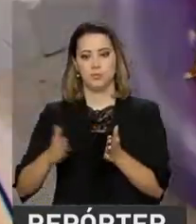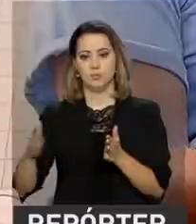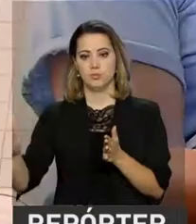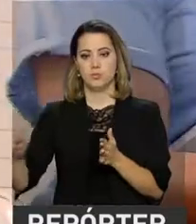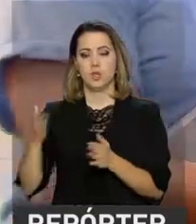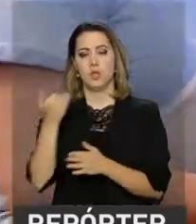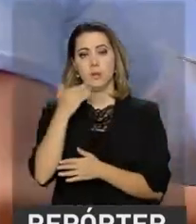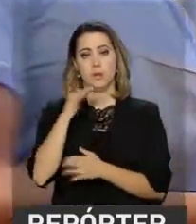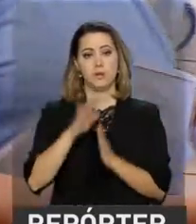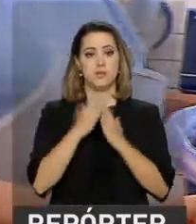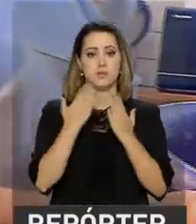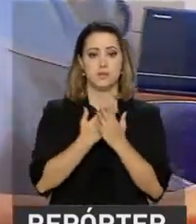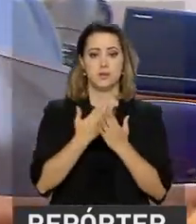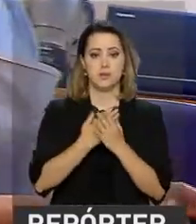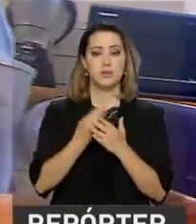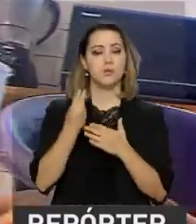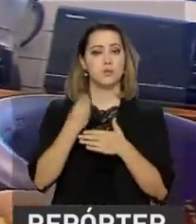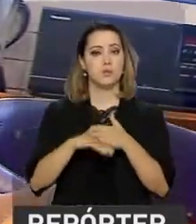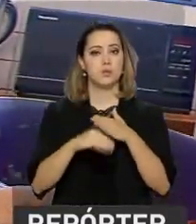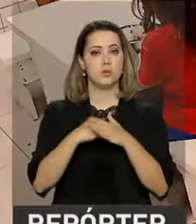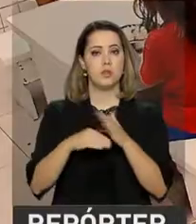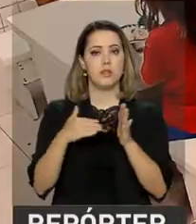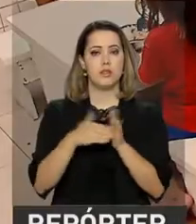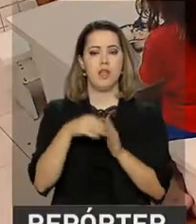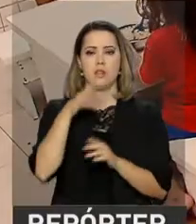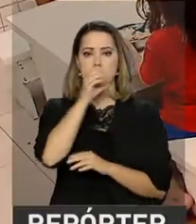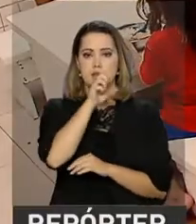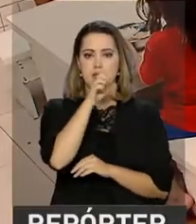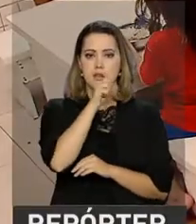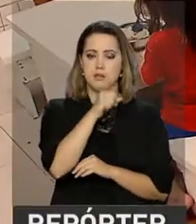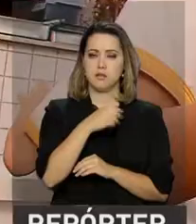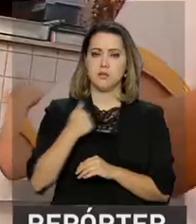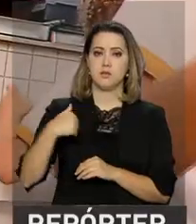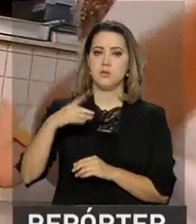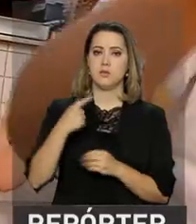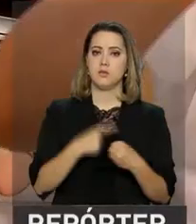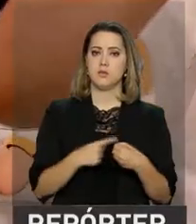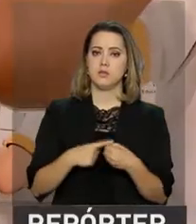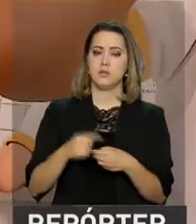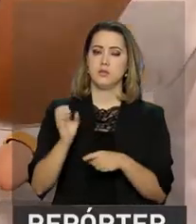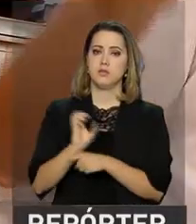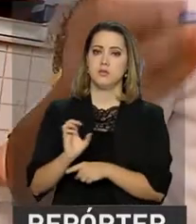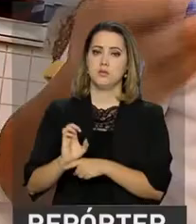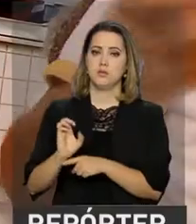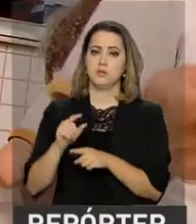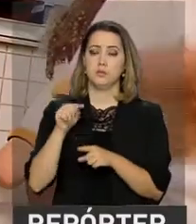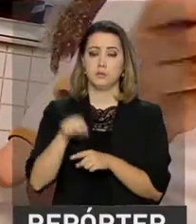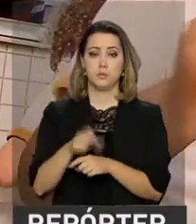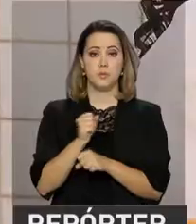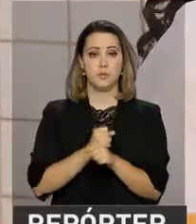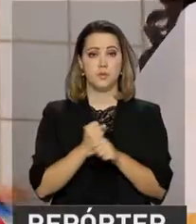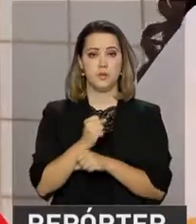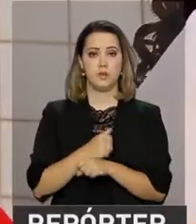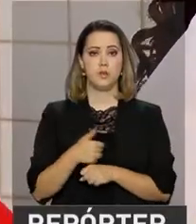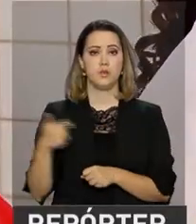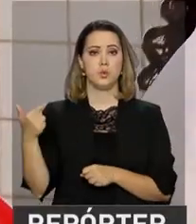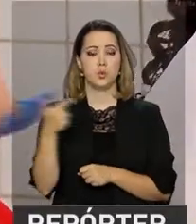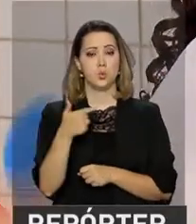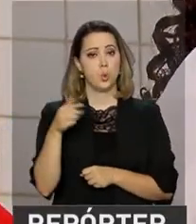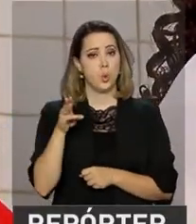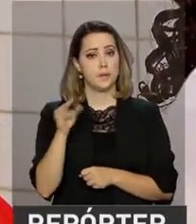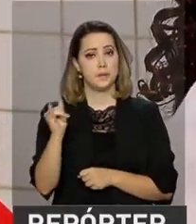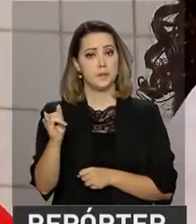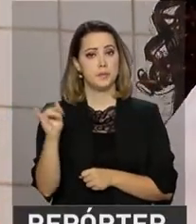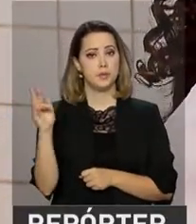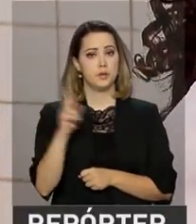escolar e será depositado até sábado nas contas de estados e municípios este ano dois milhões e